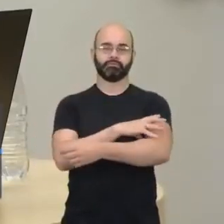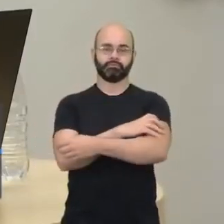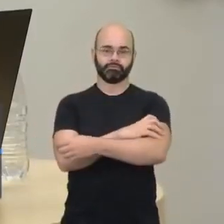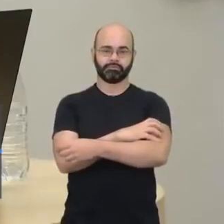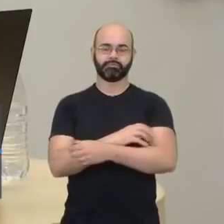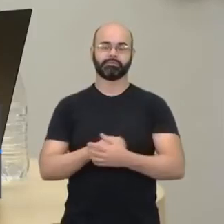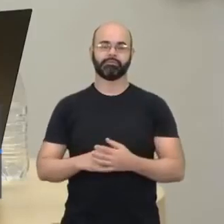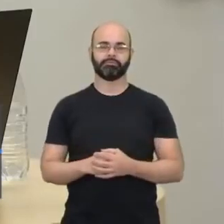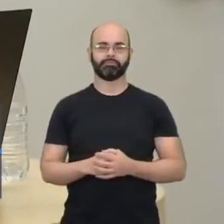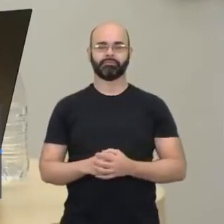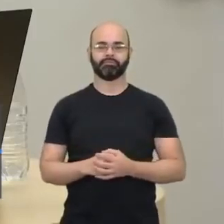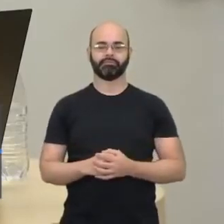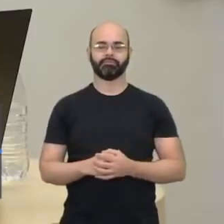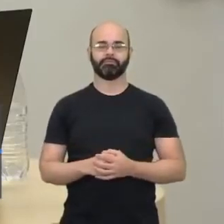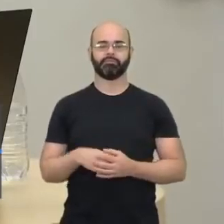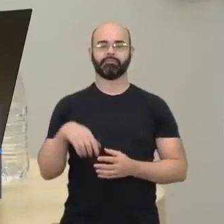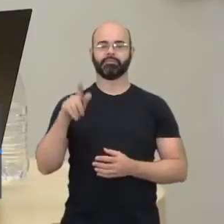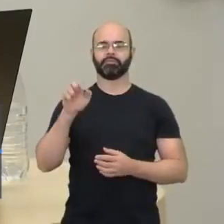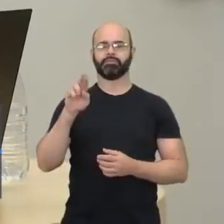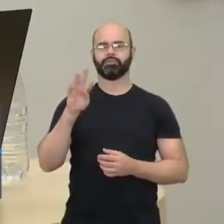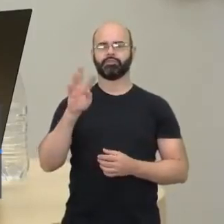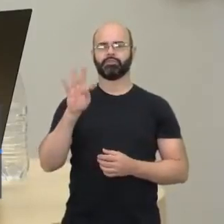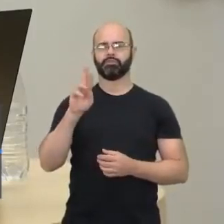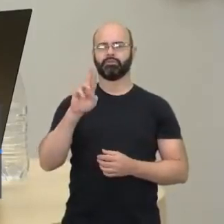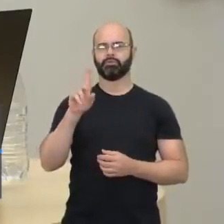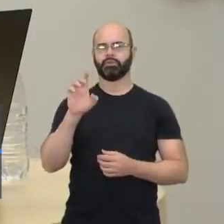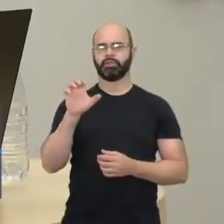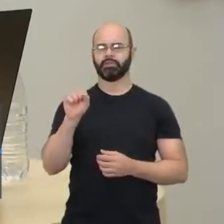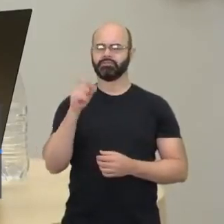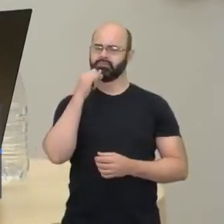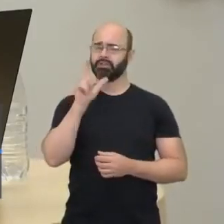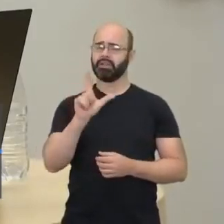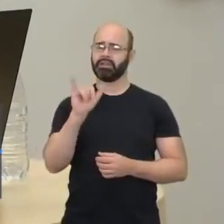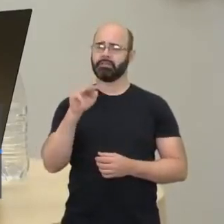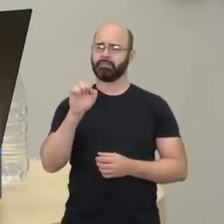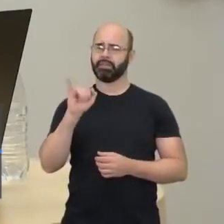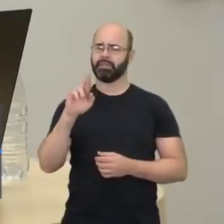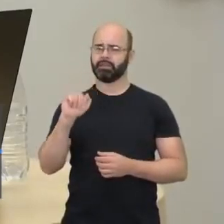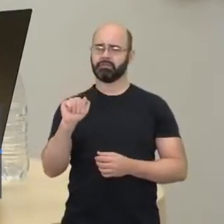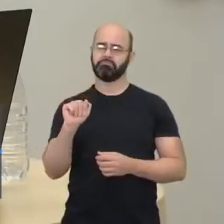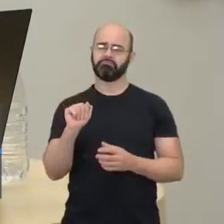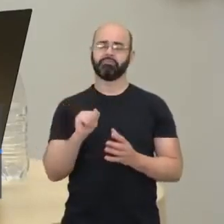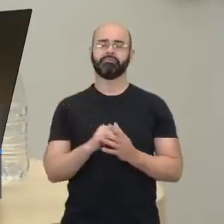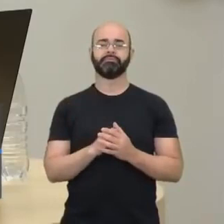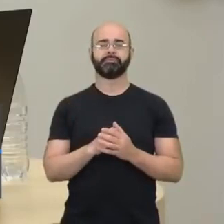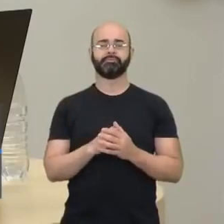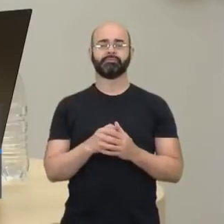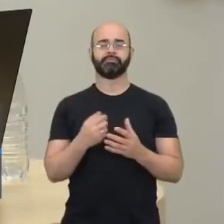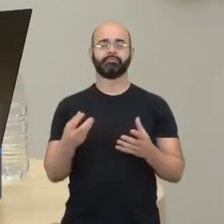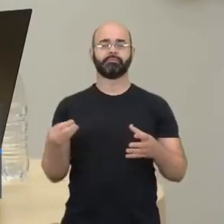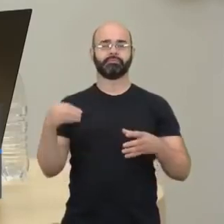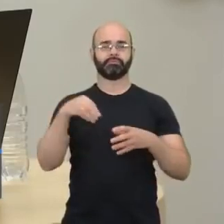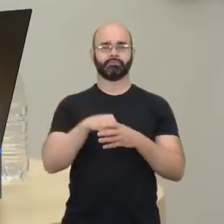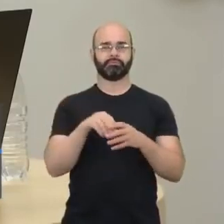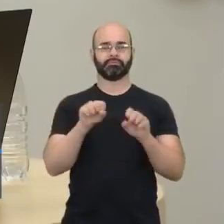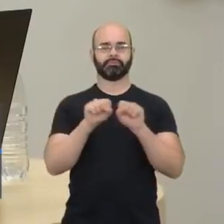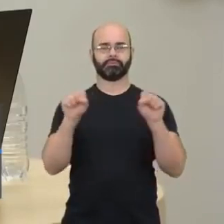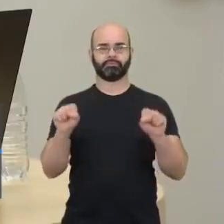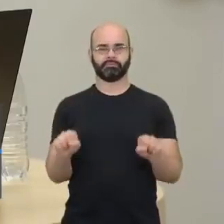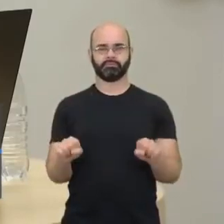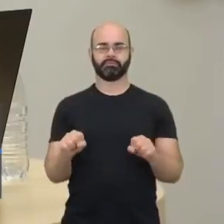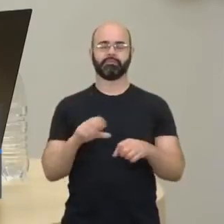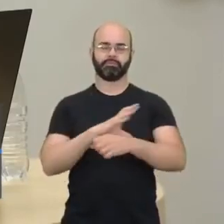irmã Gertrudes, eu acho que está escrito Limeira aqui, integrando o sistema muscular, esquelético e